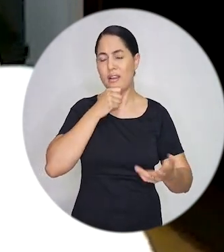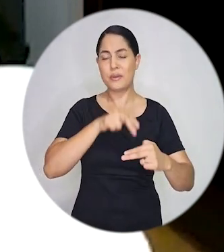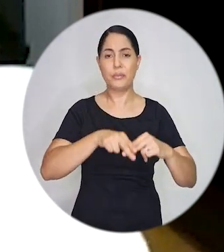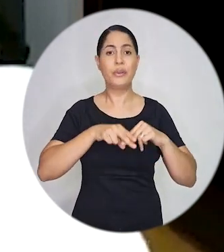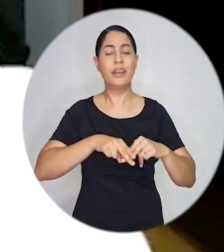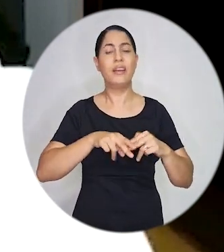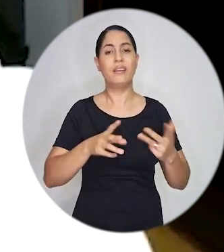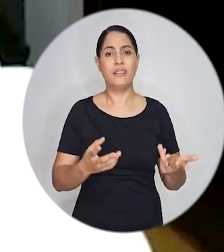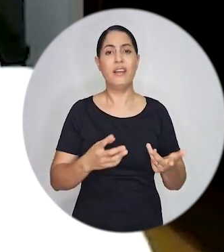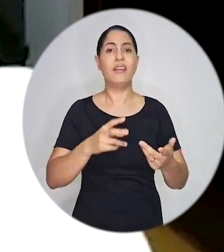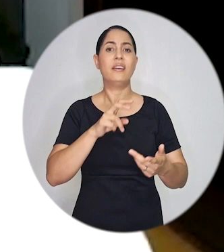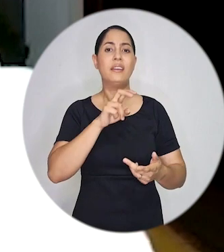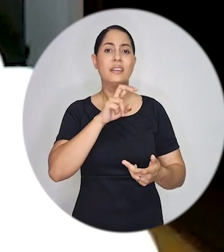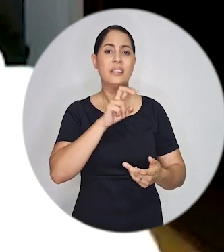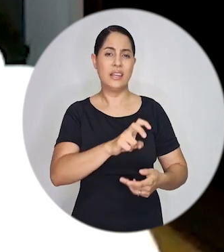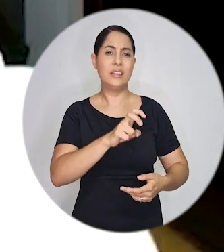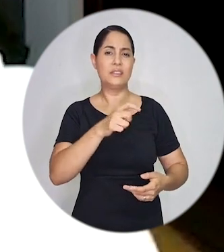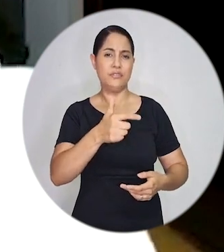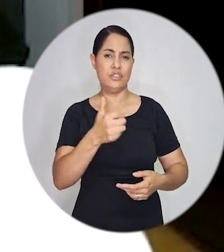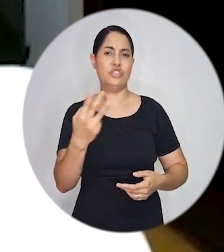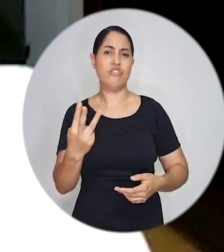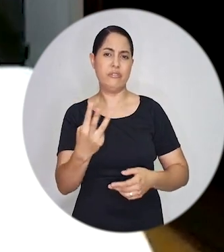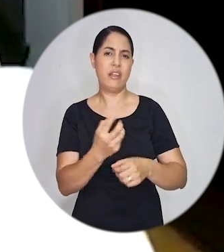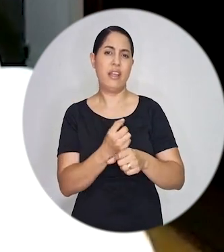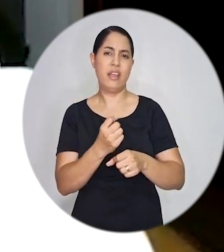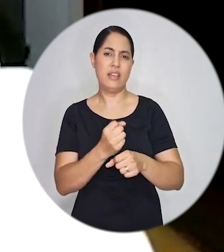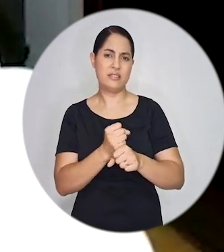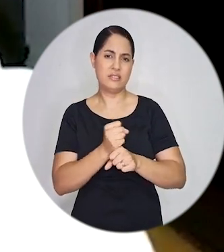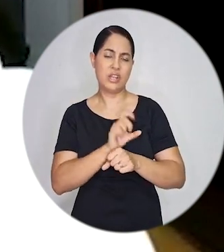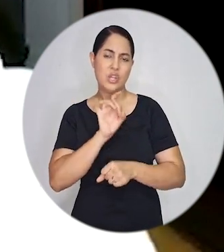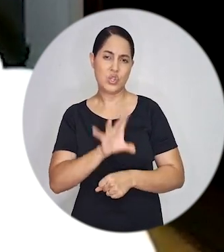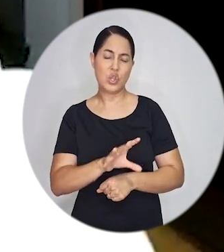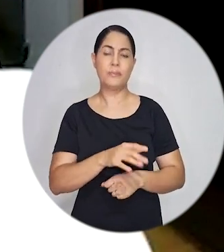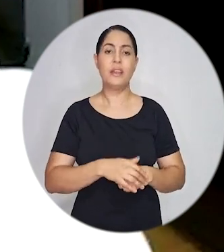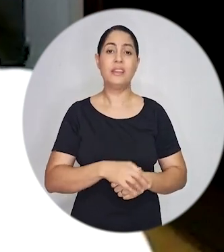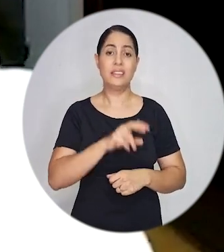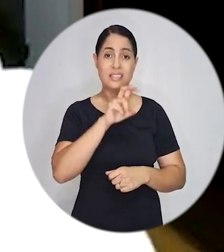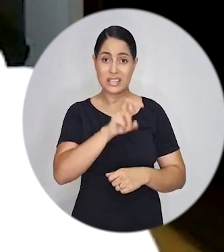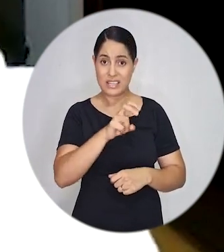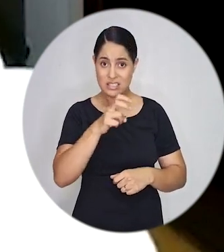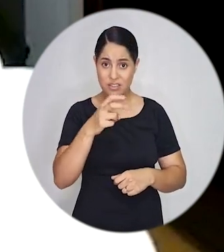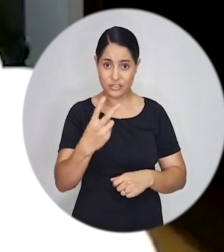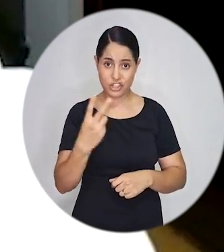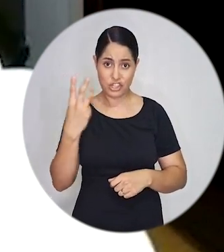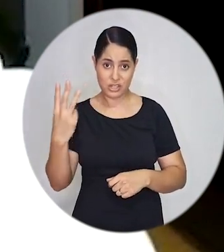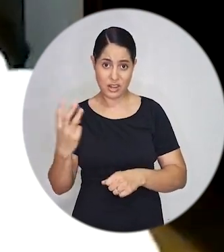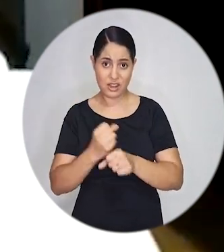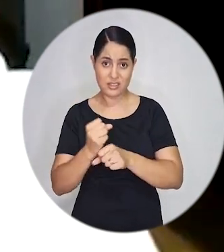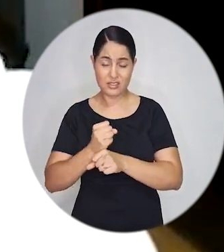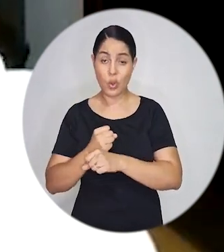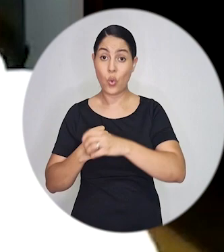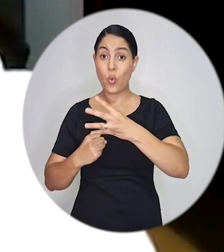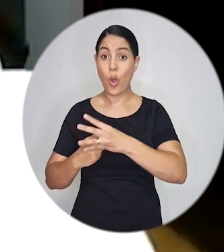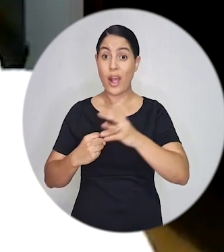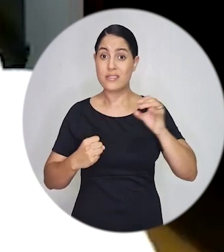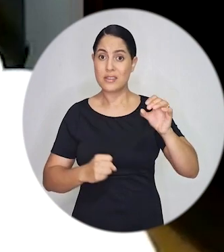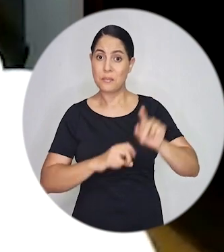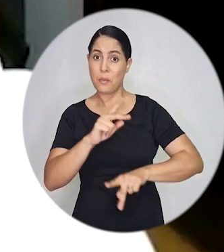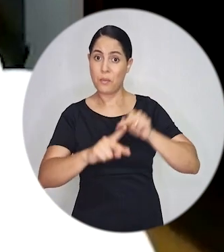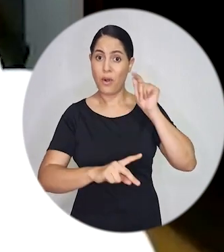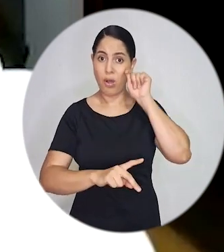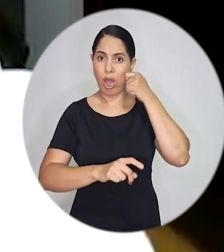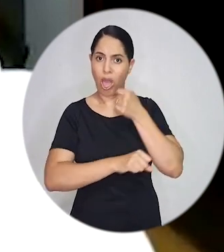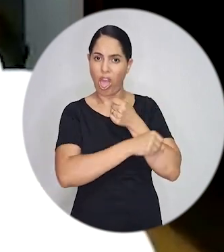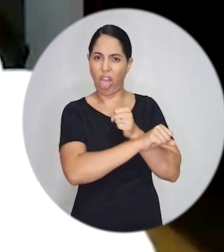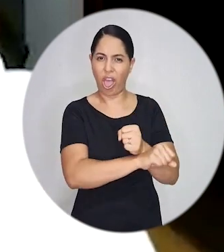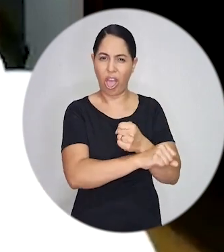de 523 anos, e que desses 523 anos, 400 anos foram aí no processo de